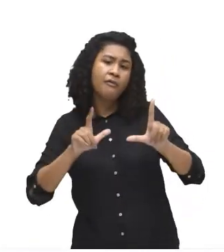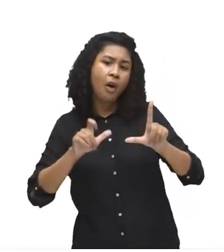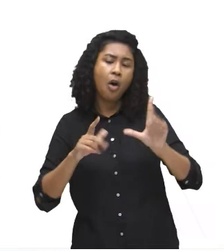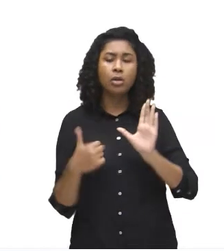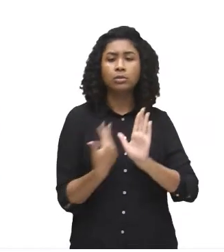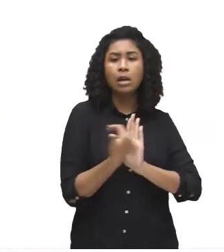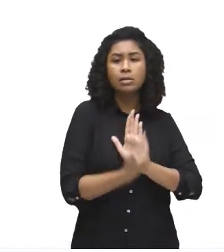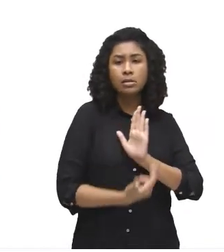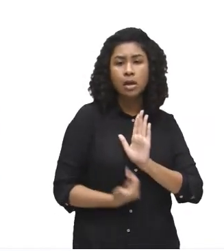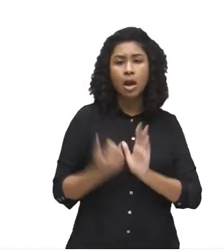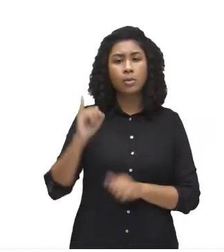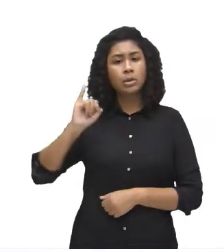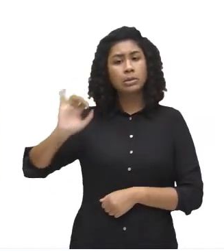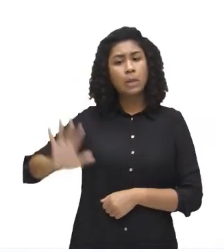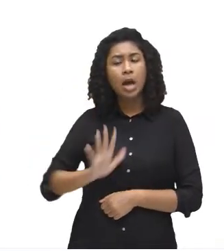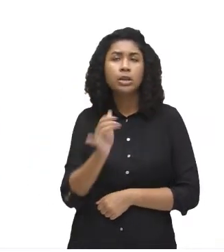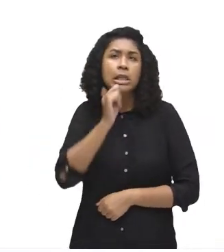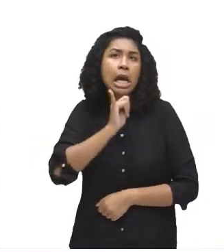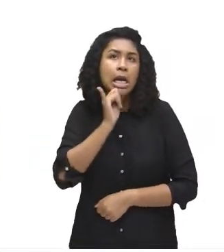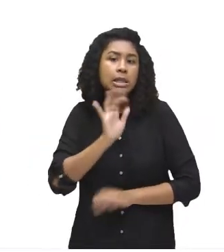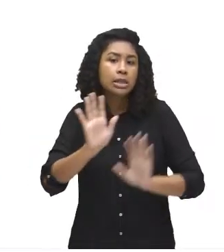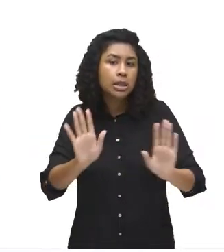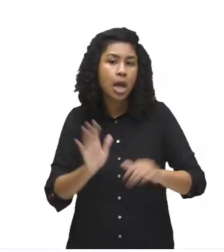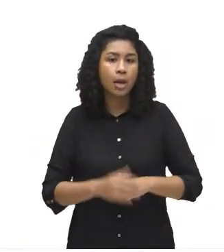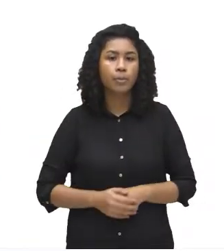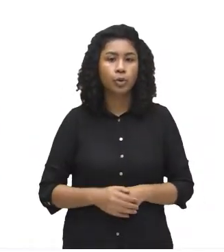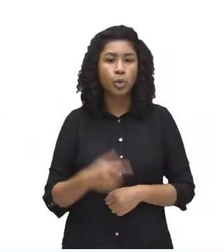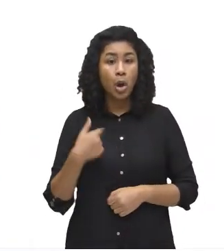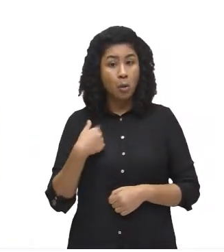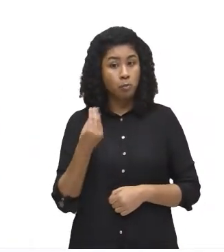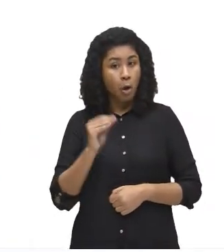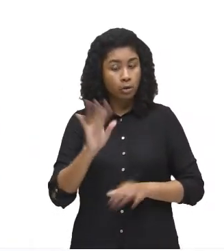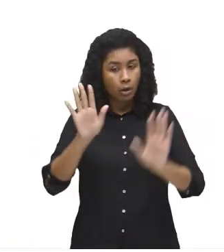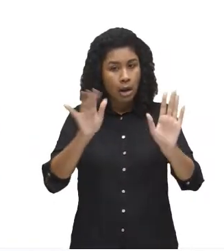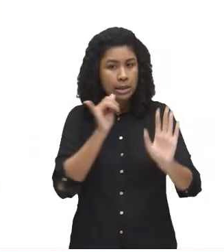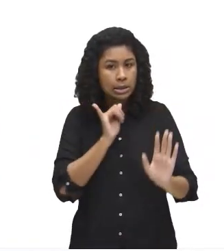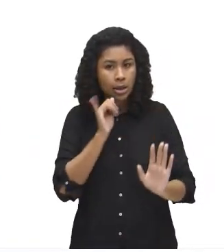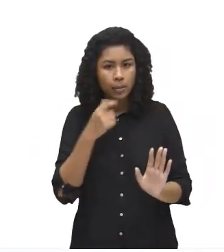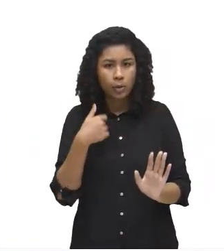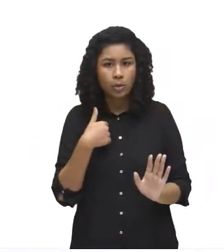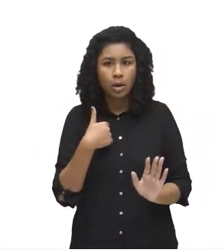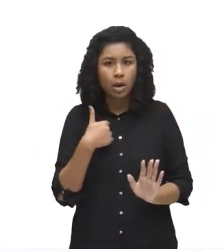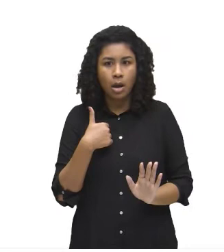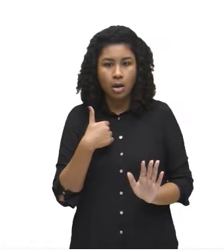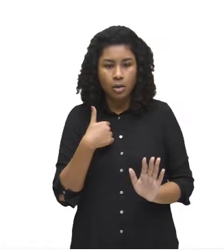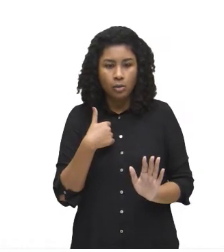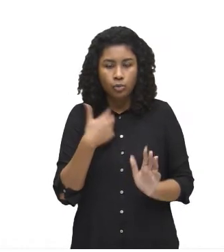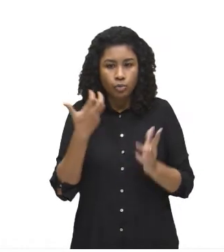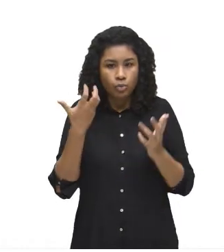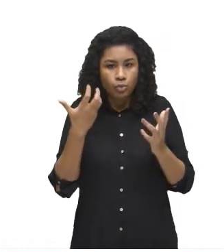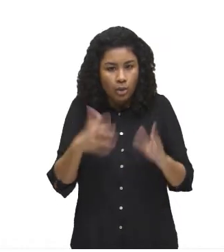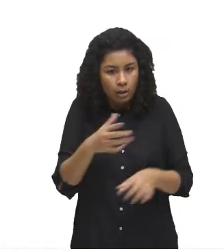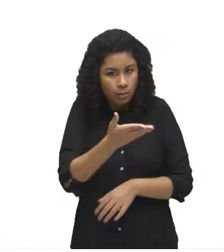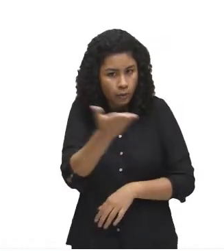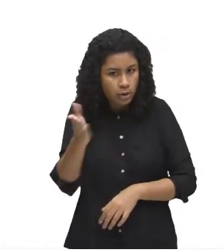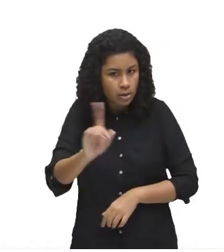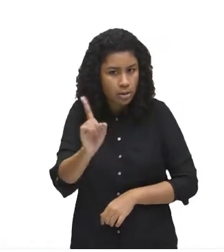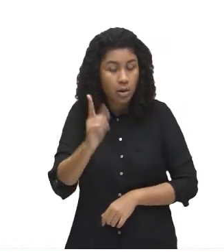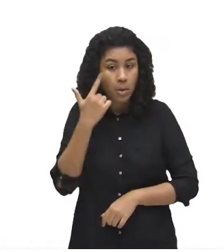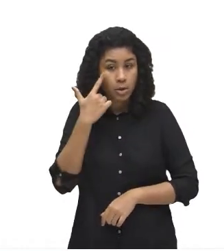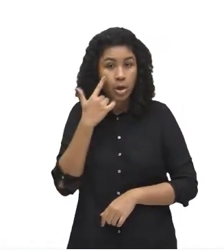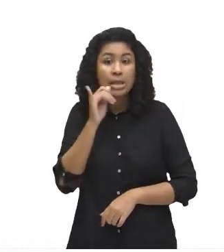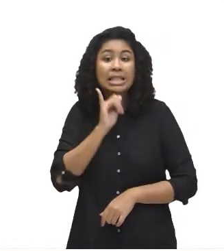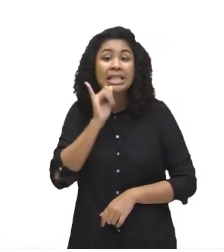né? Posso colocar, por exemplo, a cor preta, olha, não desejamos isso a ninguém. A cor preta, o fundo preto é